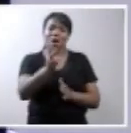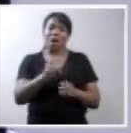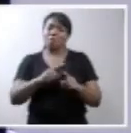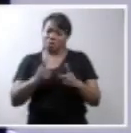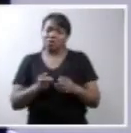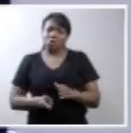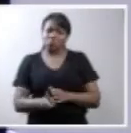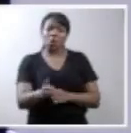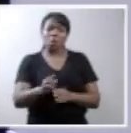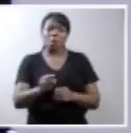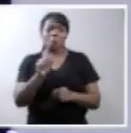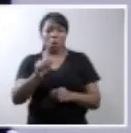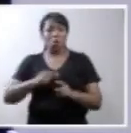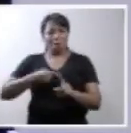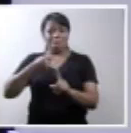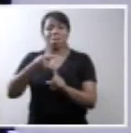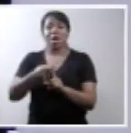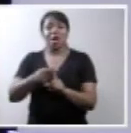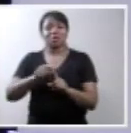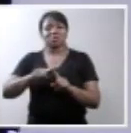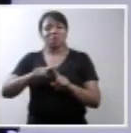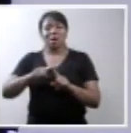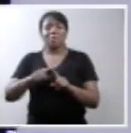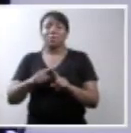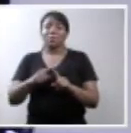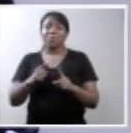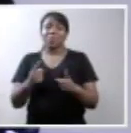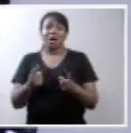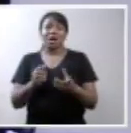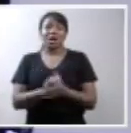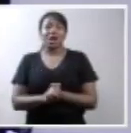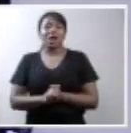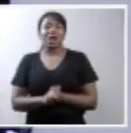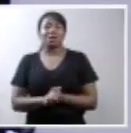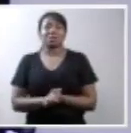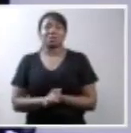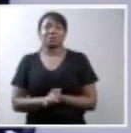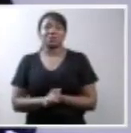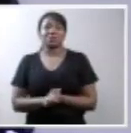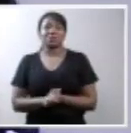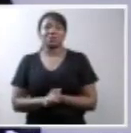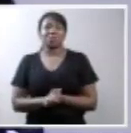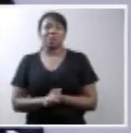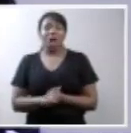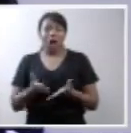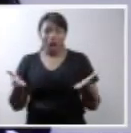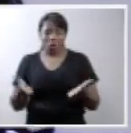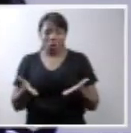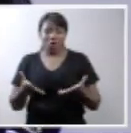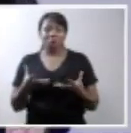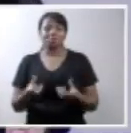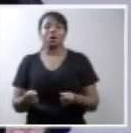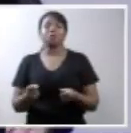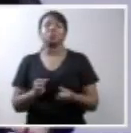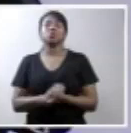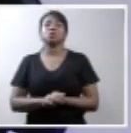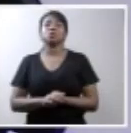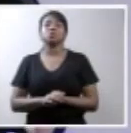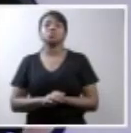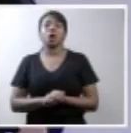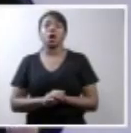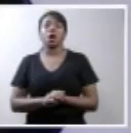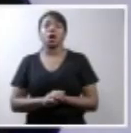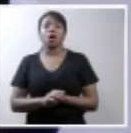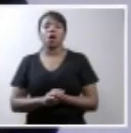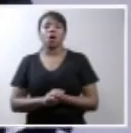continuar E continuaria não um pouco mais na no púlpito vamos passar